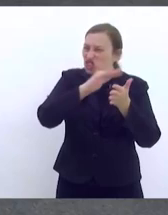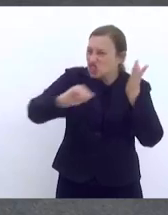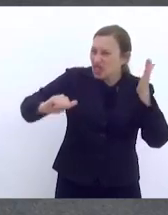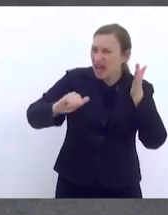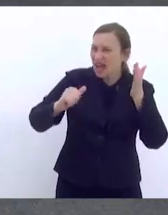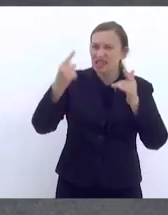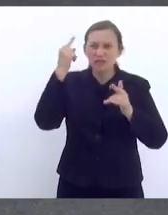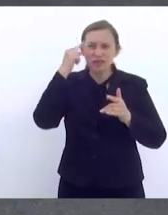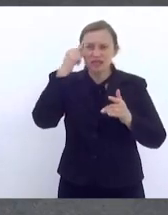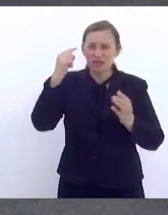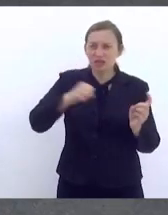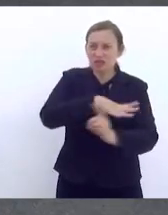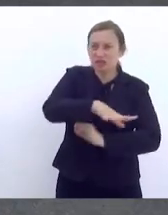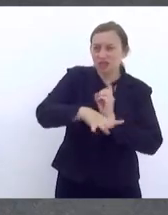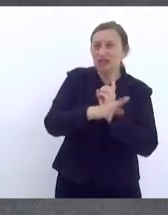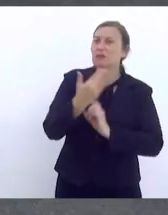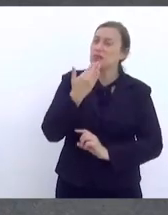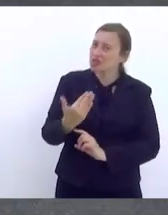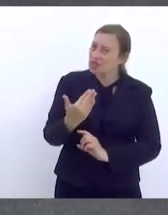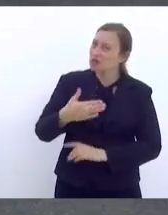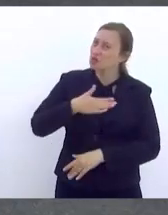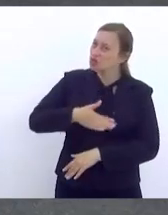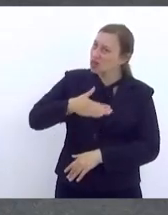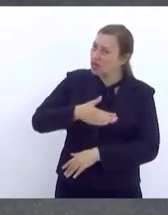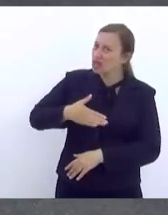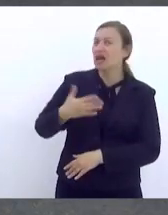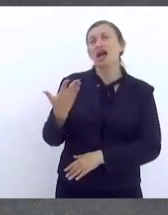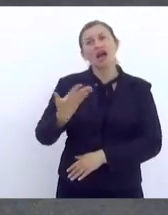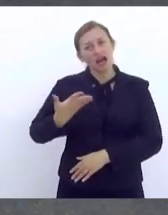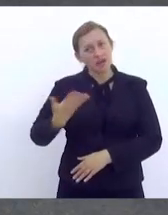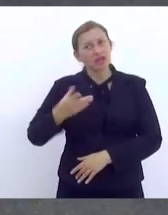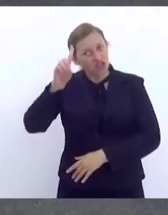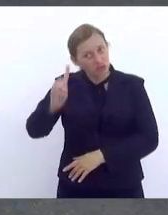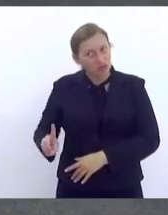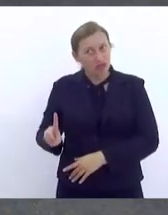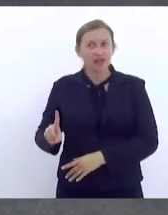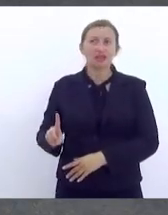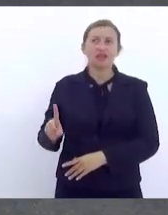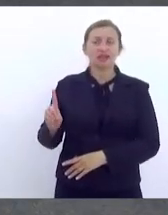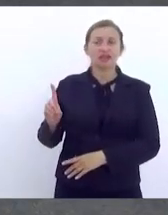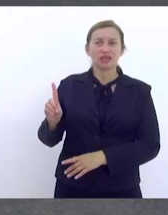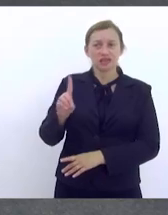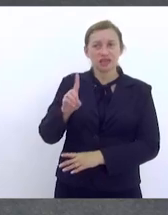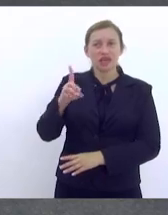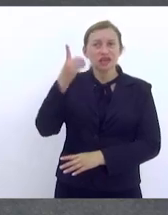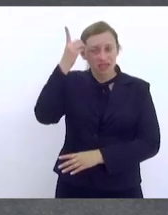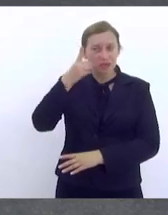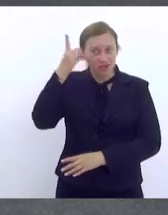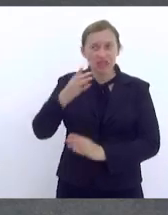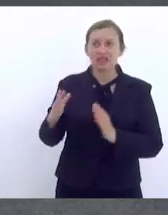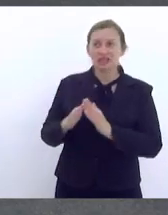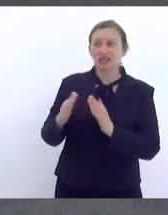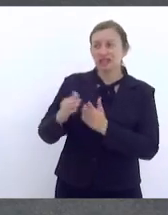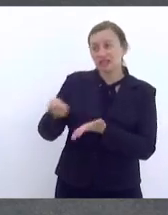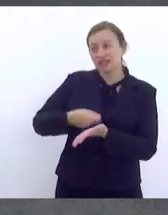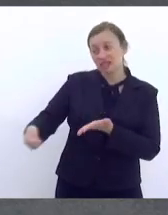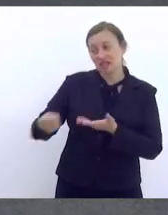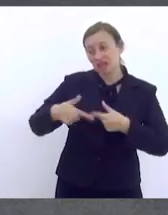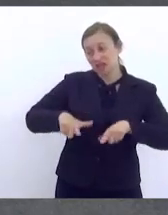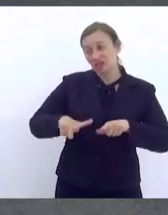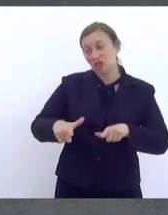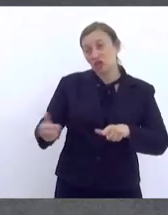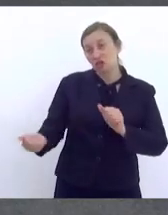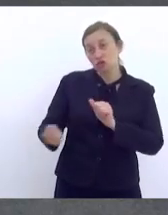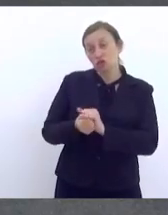Eu gostaria de pedir que as minhas colegas deputadas aqui dessa casa assinasse comigo é uma Moção de repúdio porque a